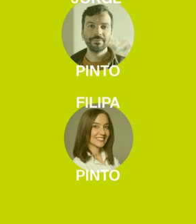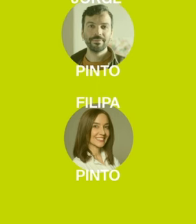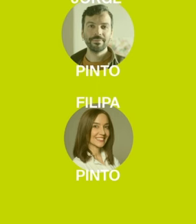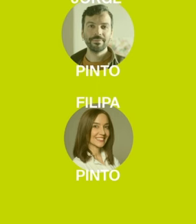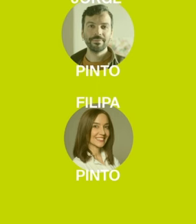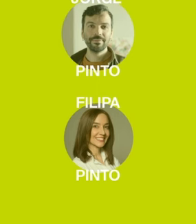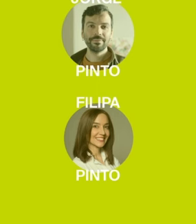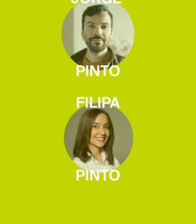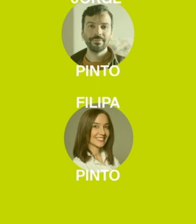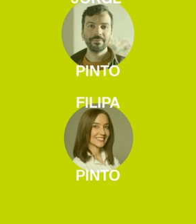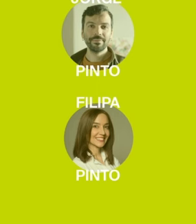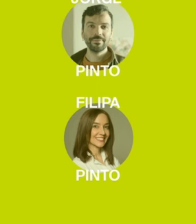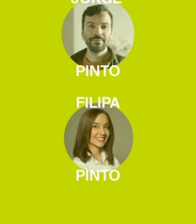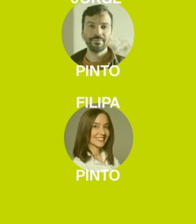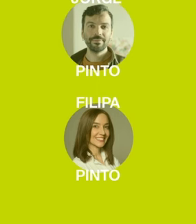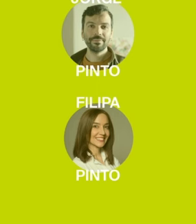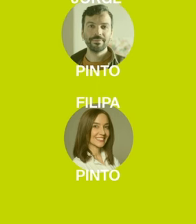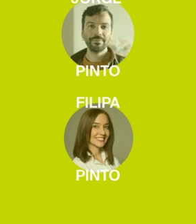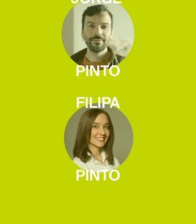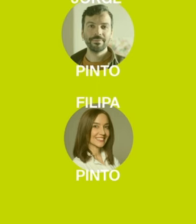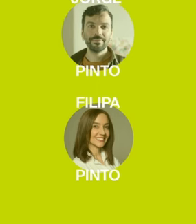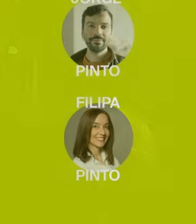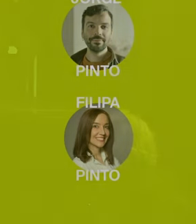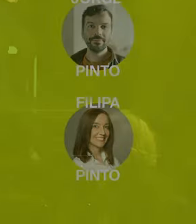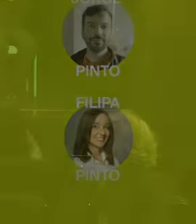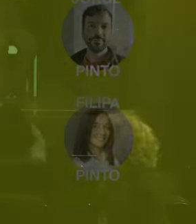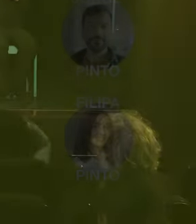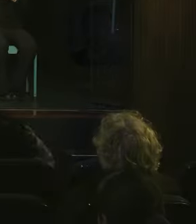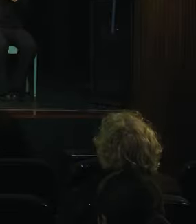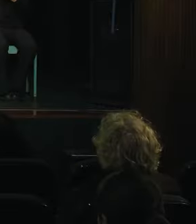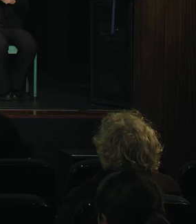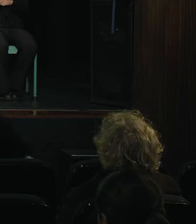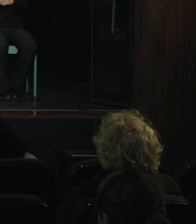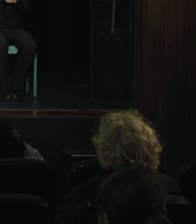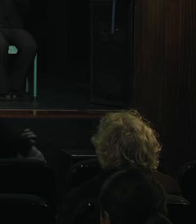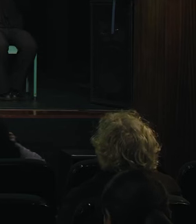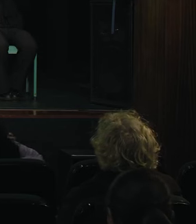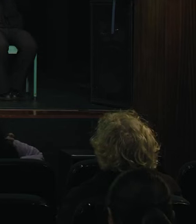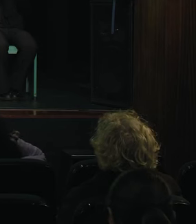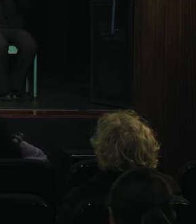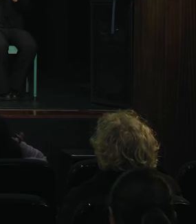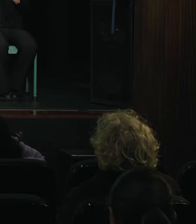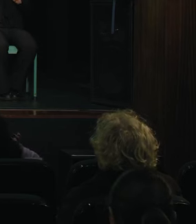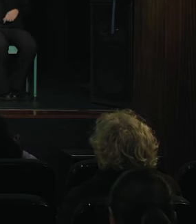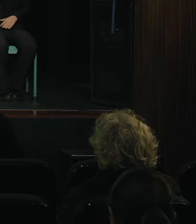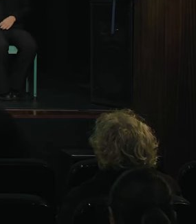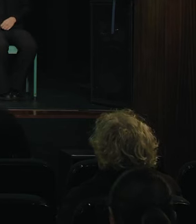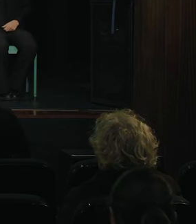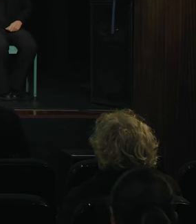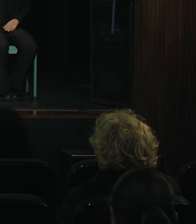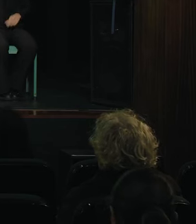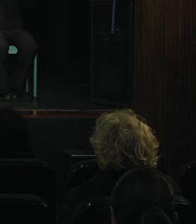Vamos dar início a uma conversa. Isto não é um debate, porque as nossas ideias não se opõem, não é, nesta matéria da